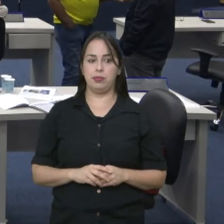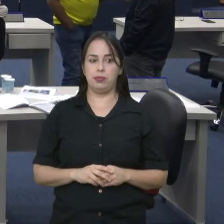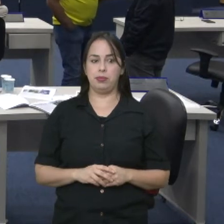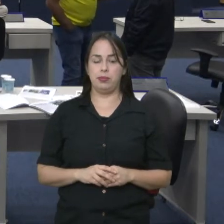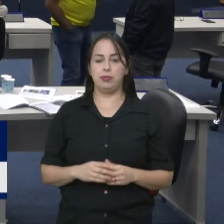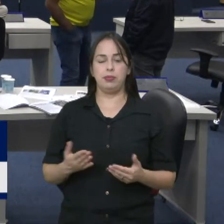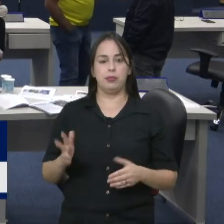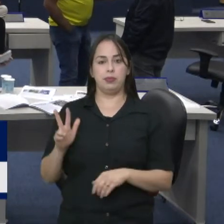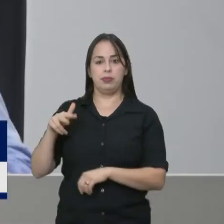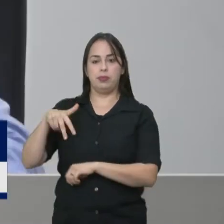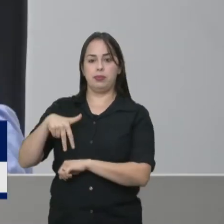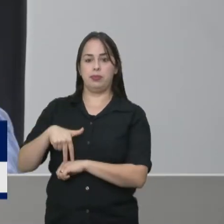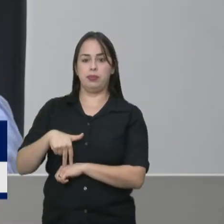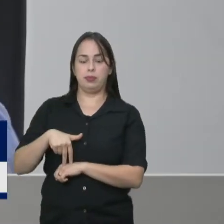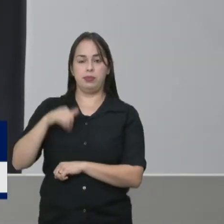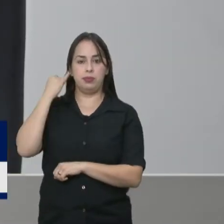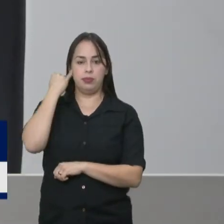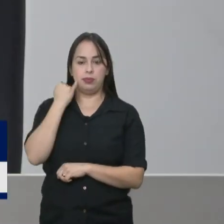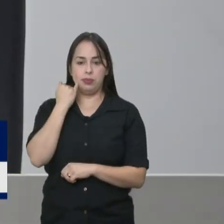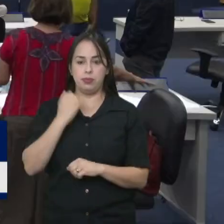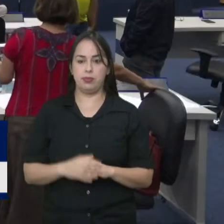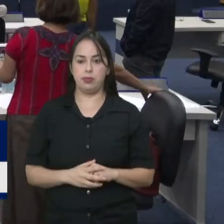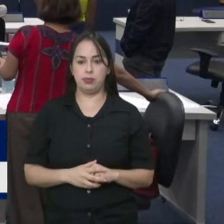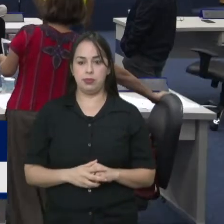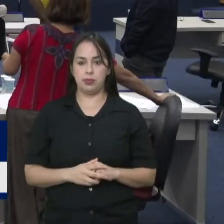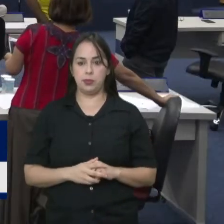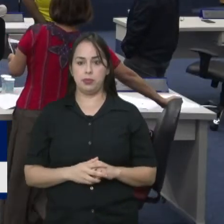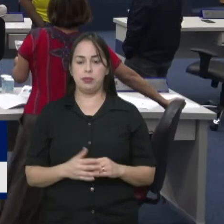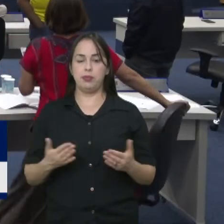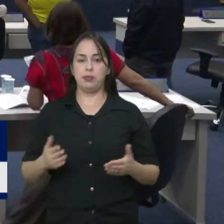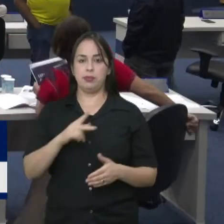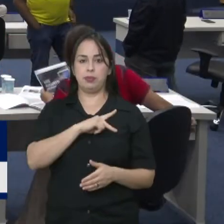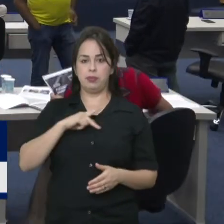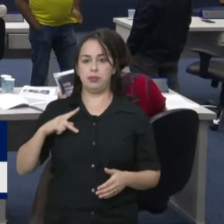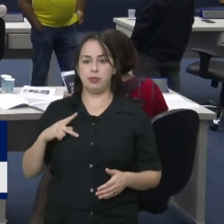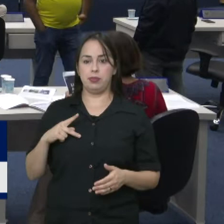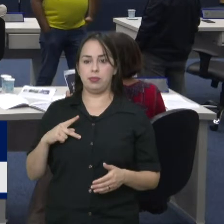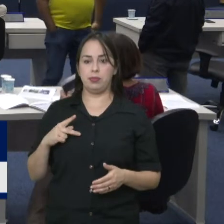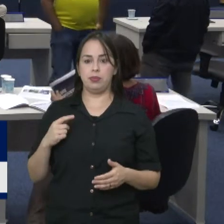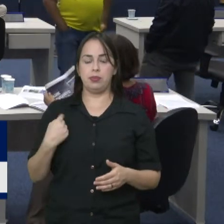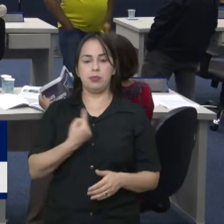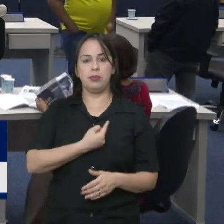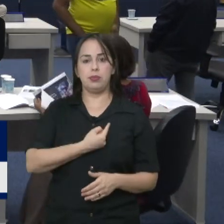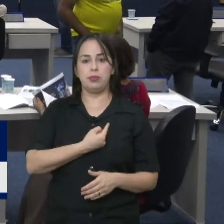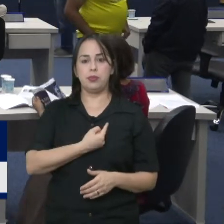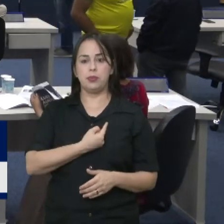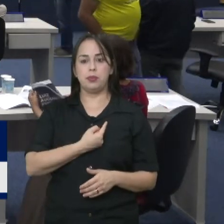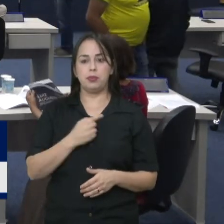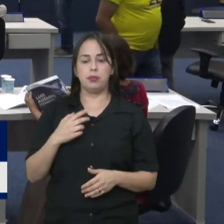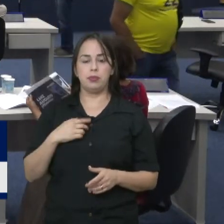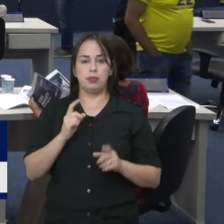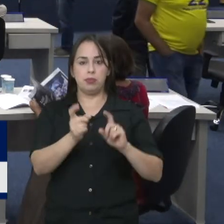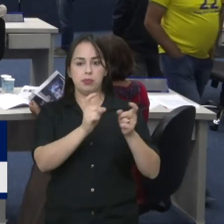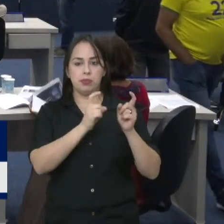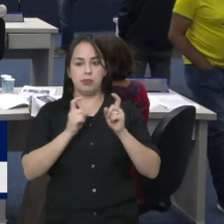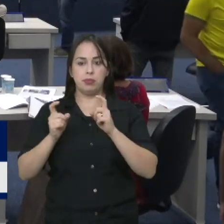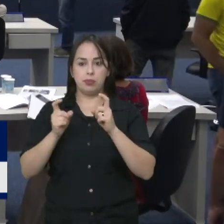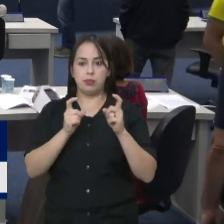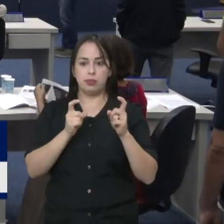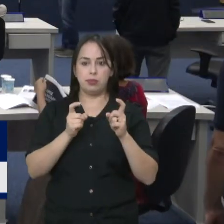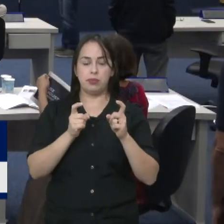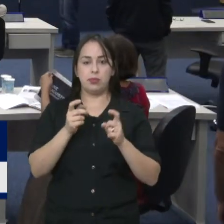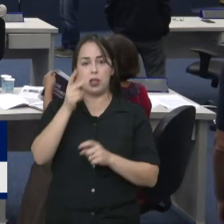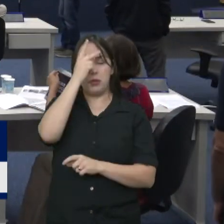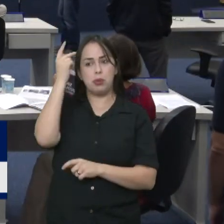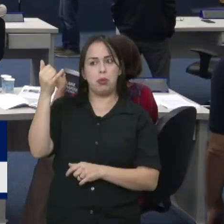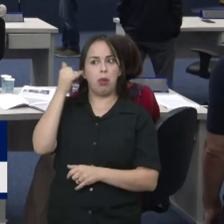Com a palavra o vereador José Luiz. Senhor presidente, a gente vai participando aqui da sessão e algumas pessoas vão ligando para a